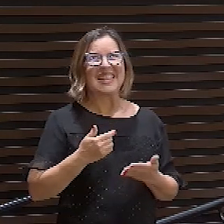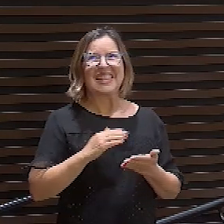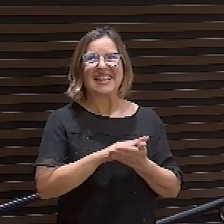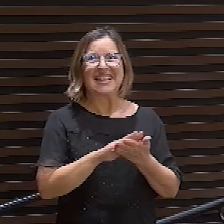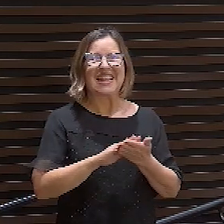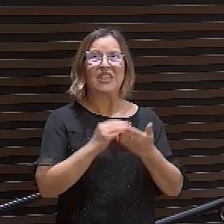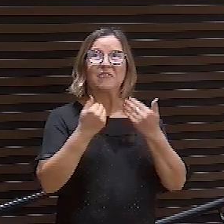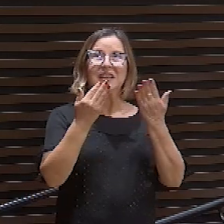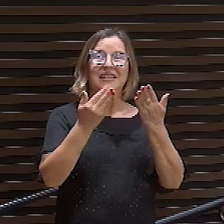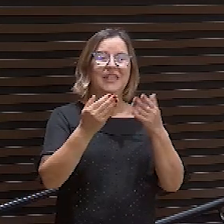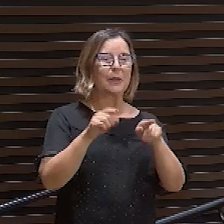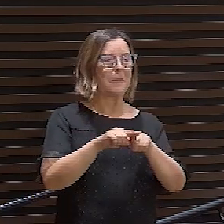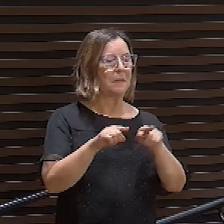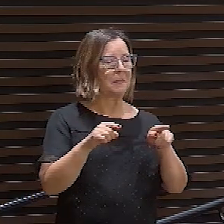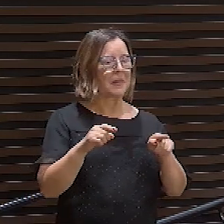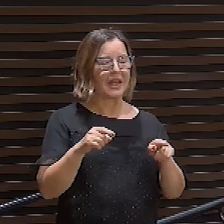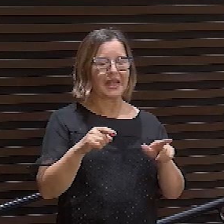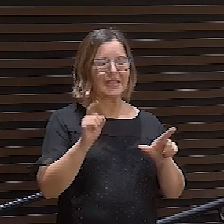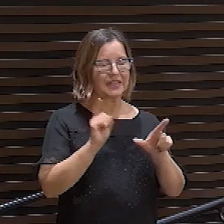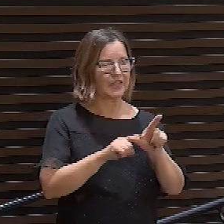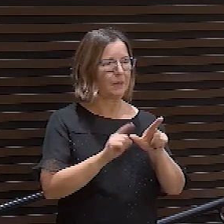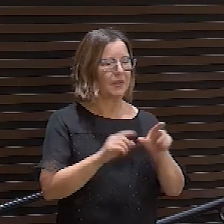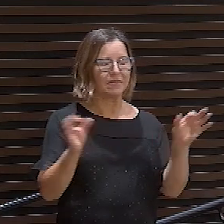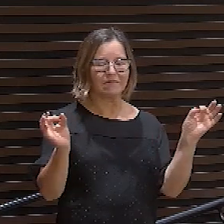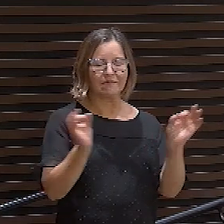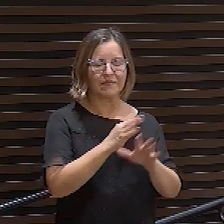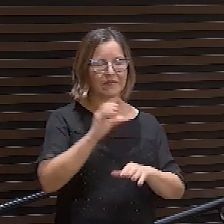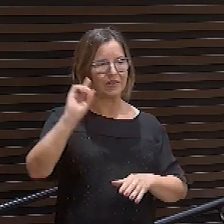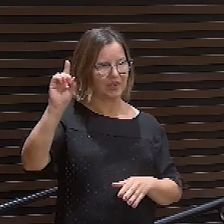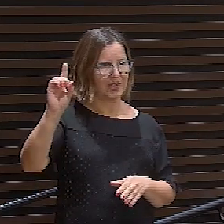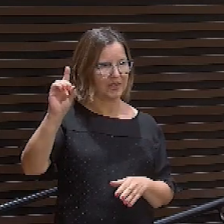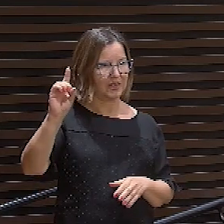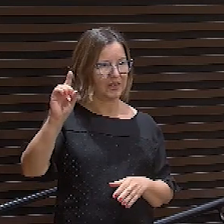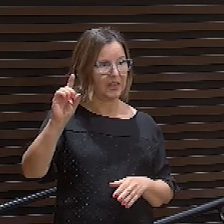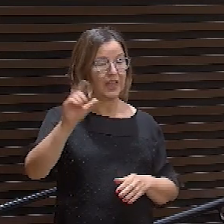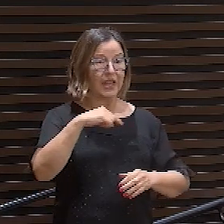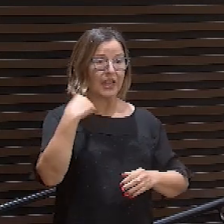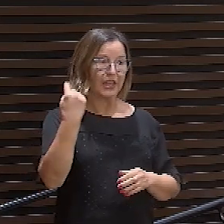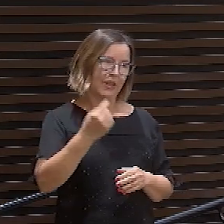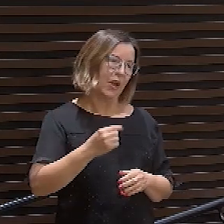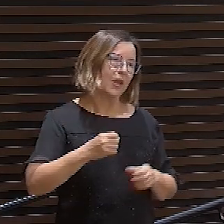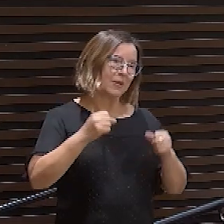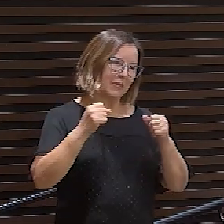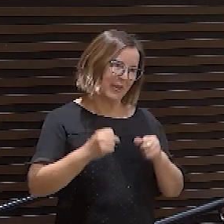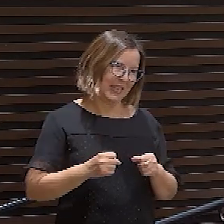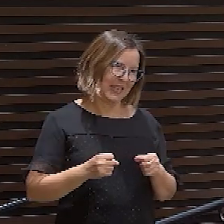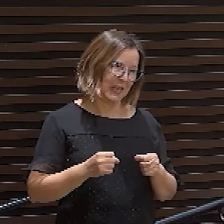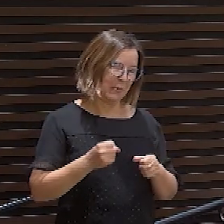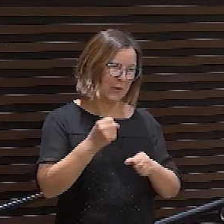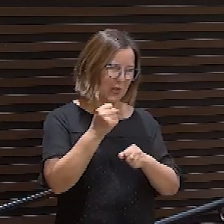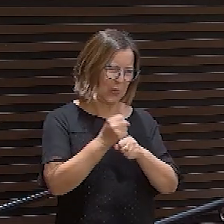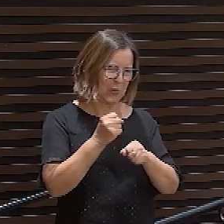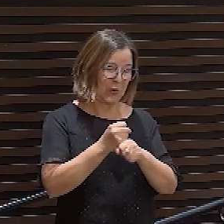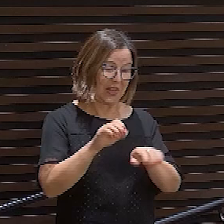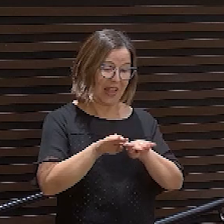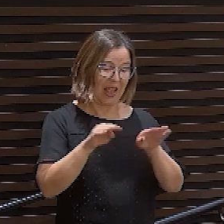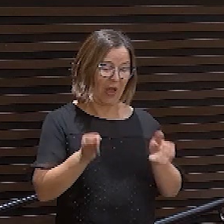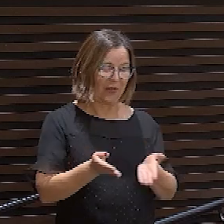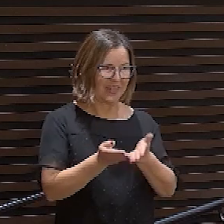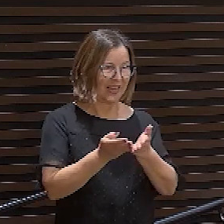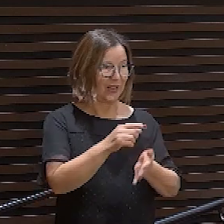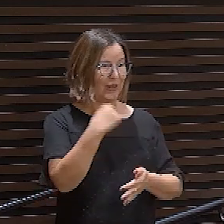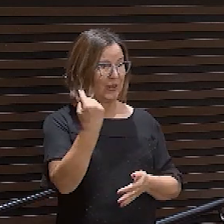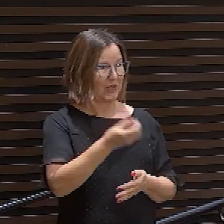como peregrinos neste mundo, construir altares em nossas vidas que reflitam